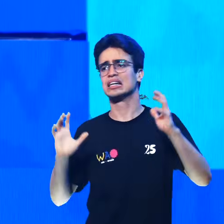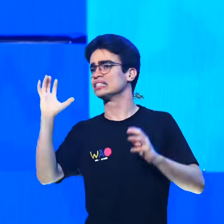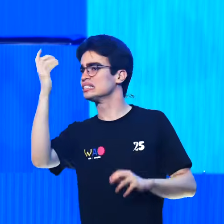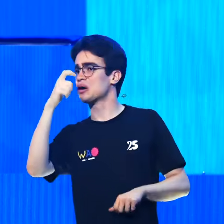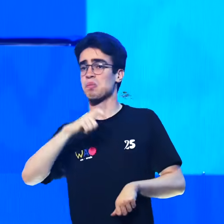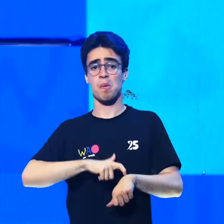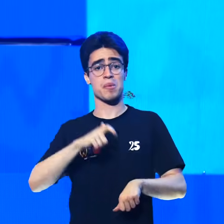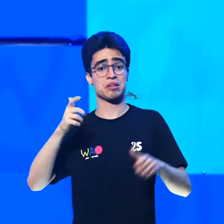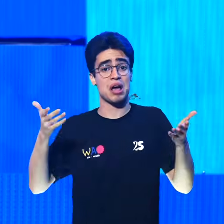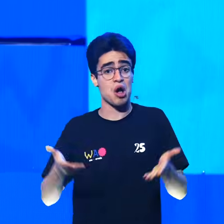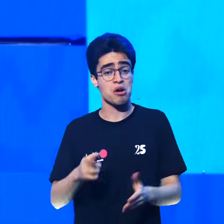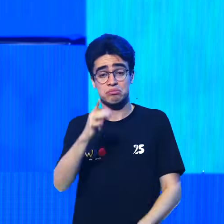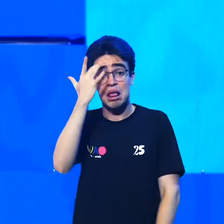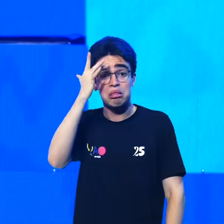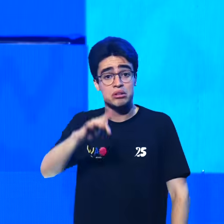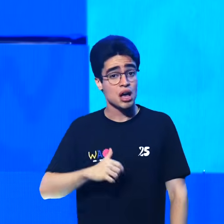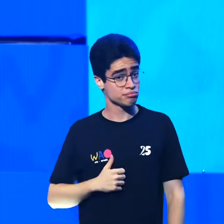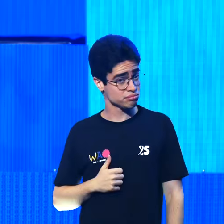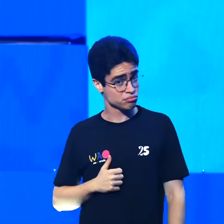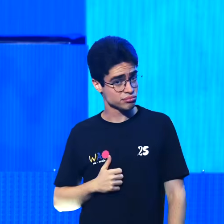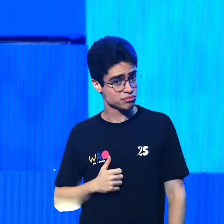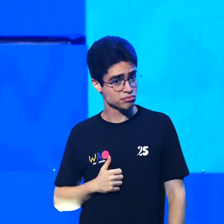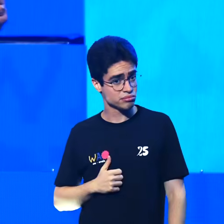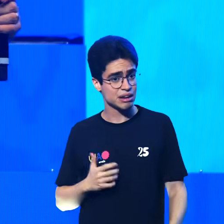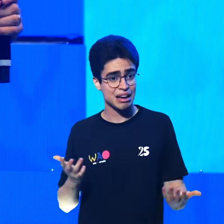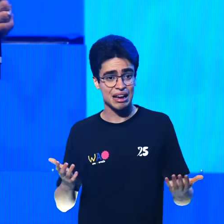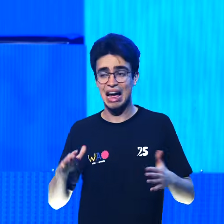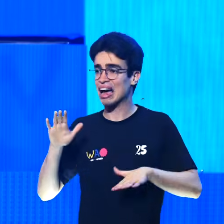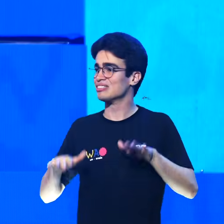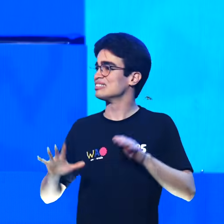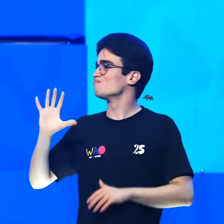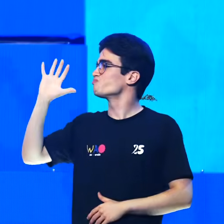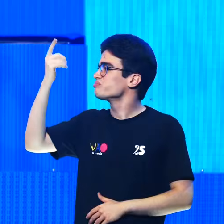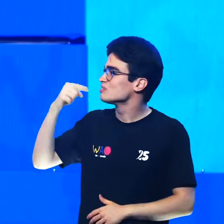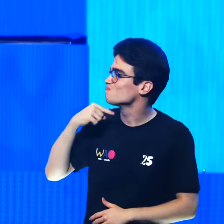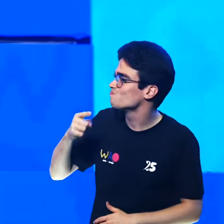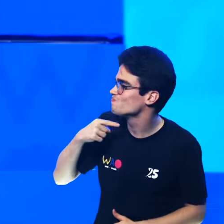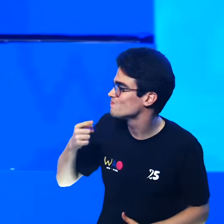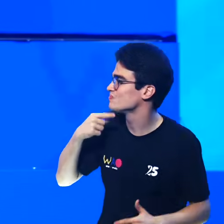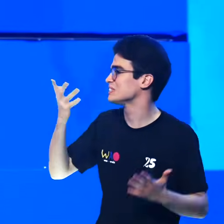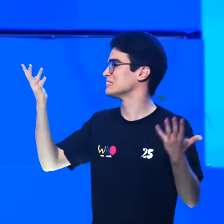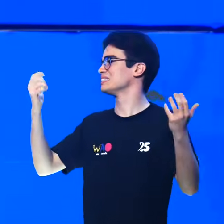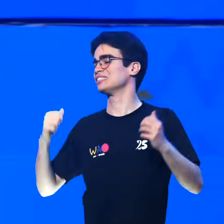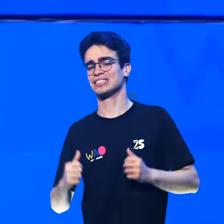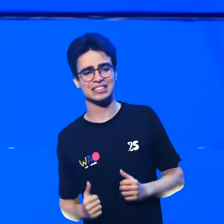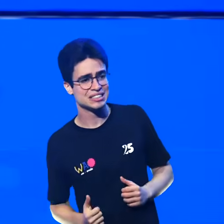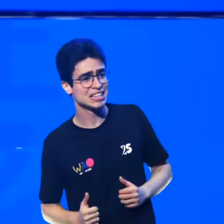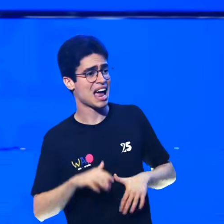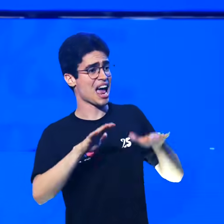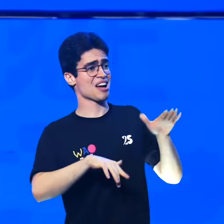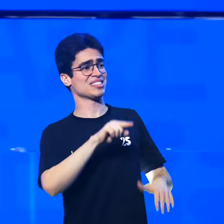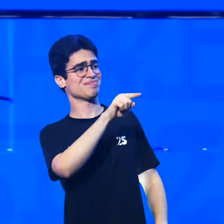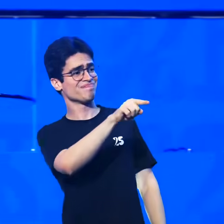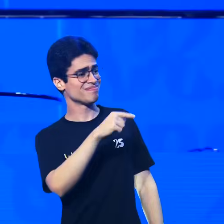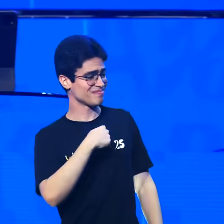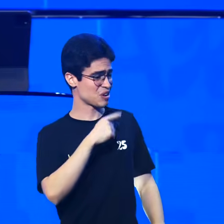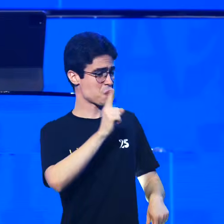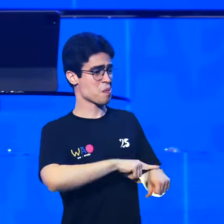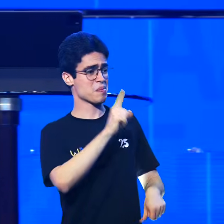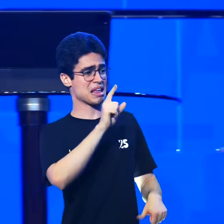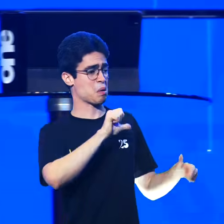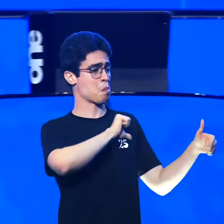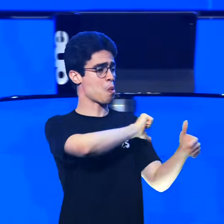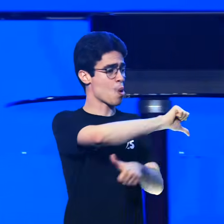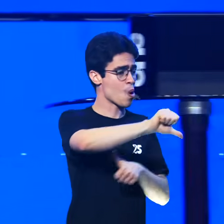hora. Por que às vezes uma porta se fechou, porque algumas coisas estão em transição lá no